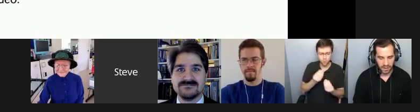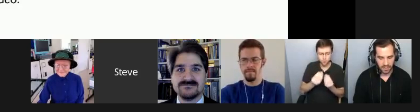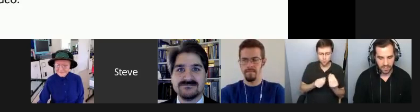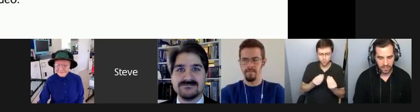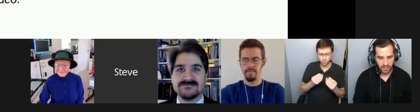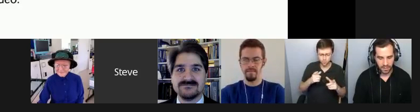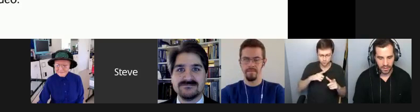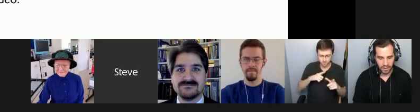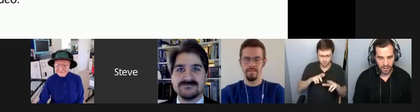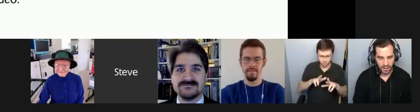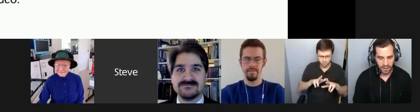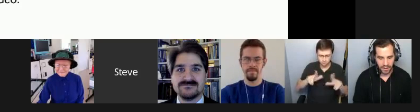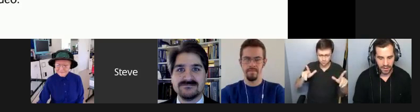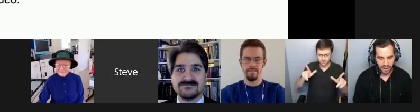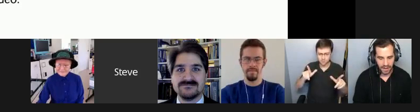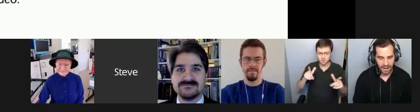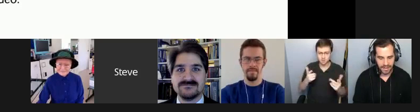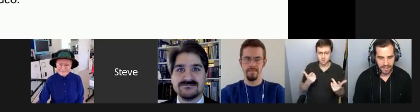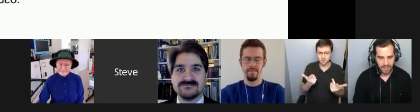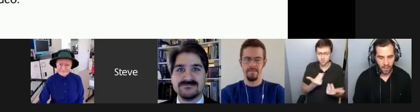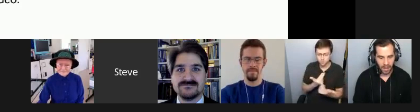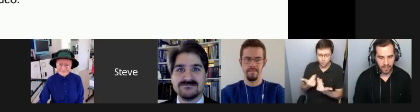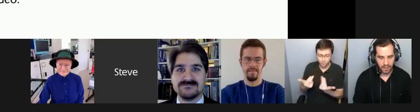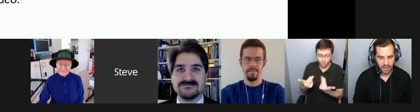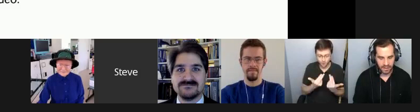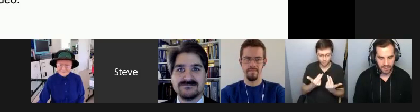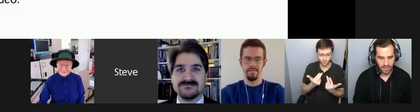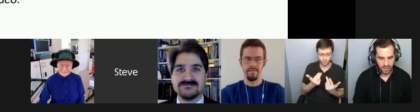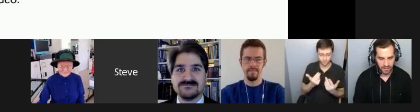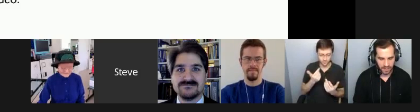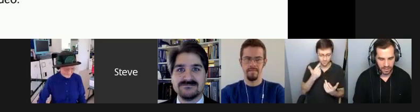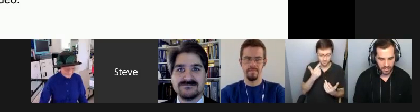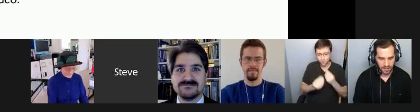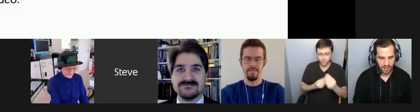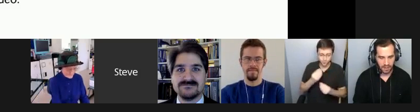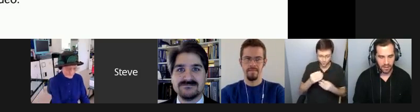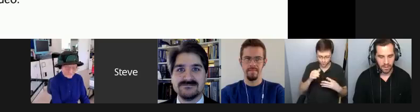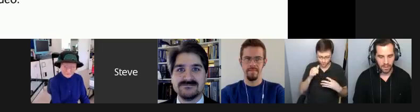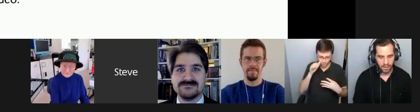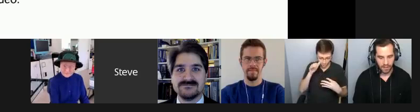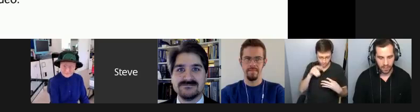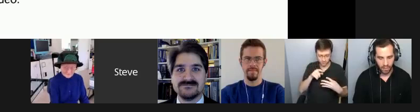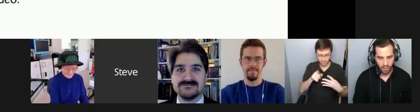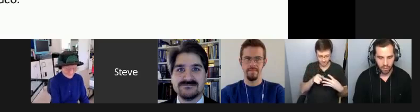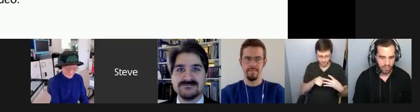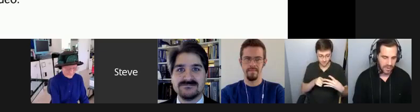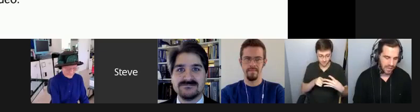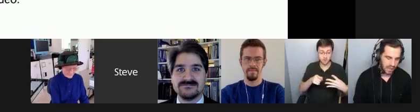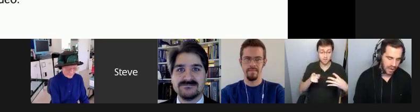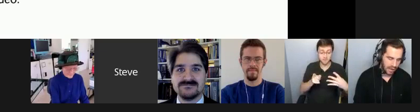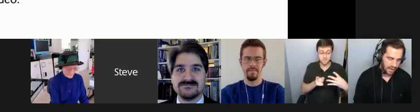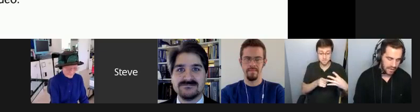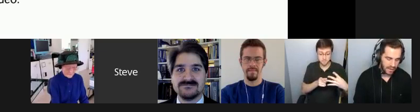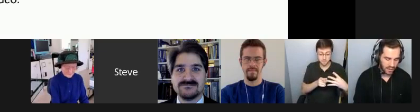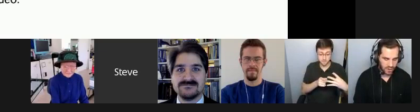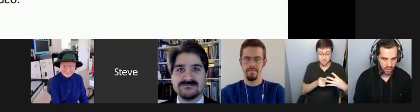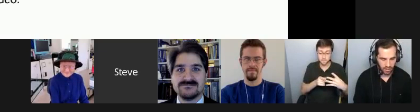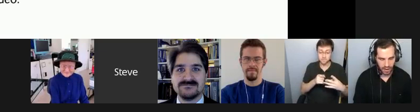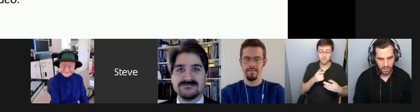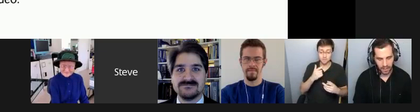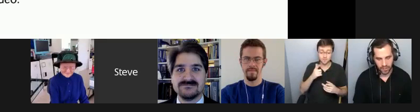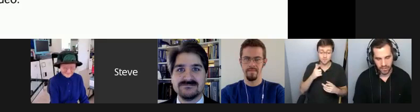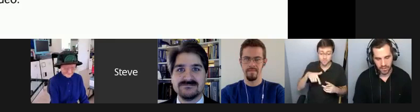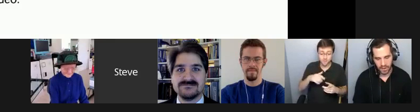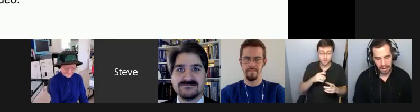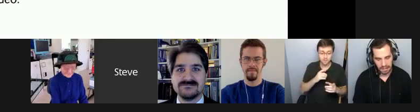fizeram um texto e essas 4 transcrições. Como se